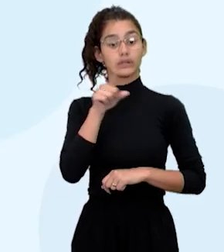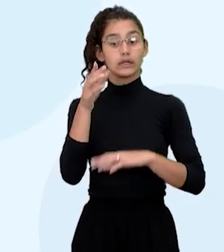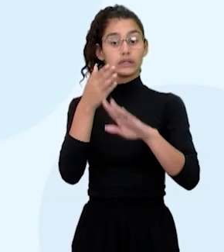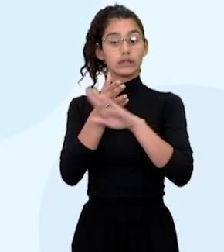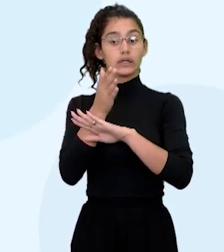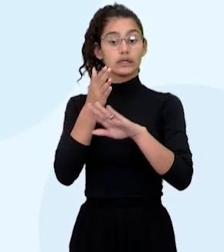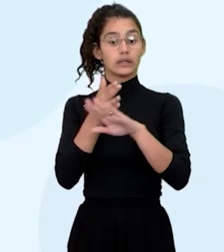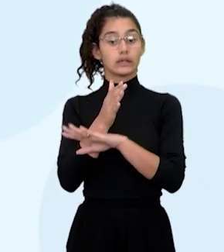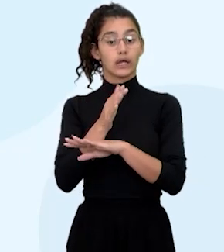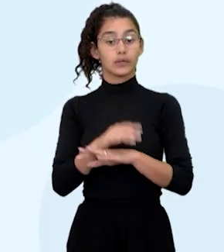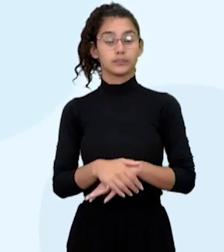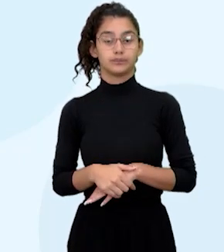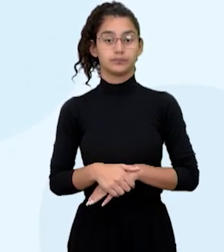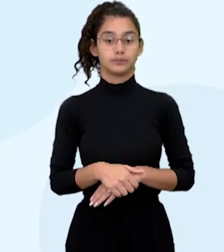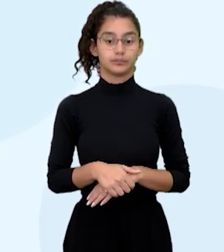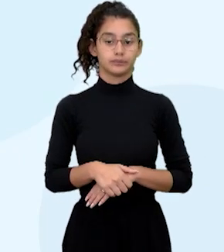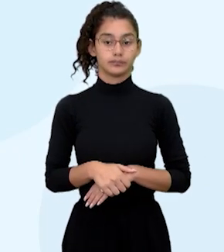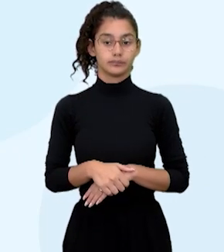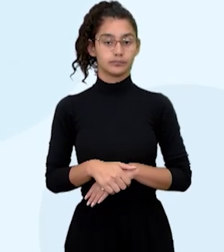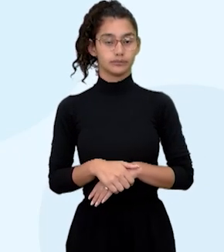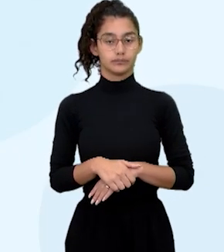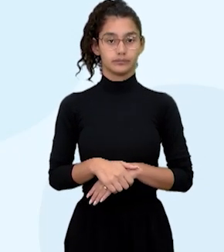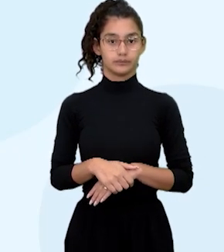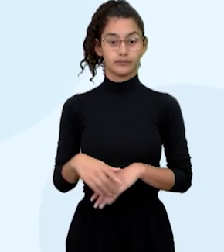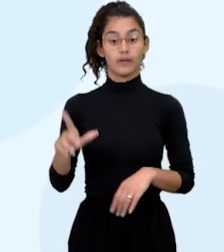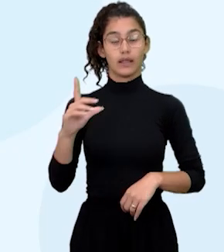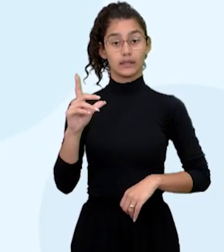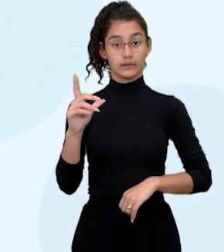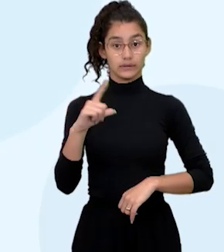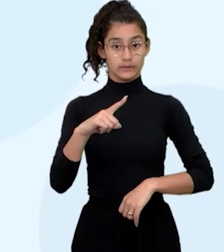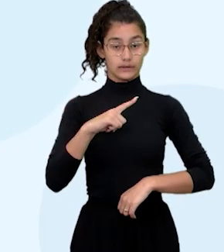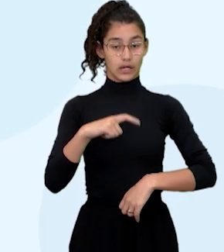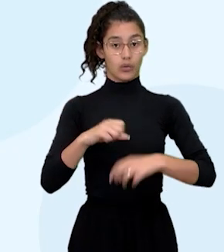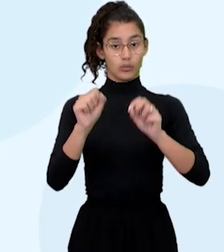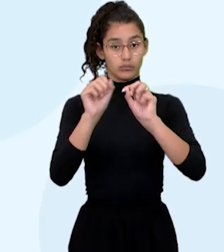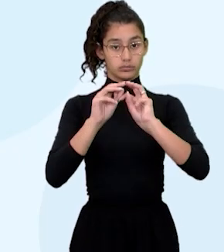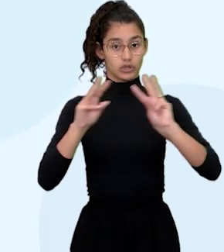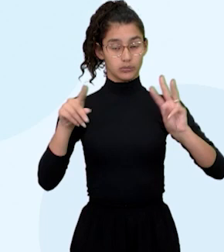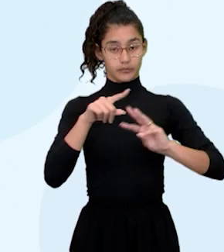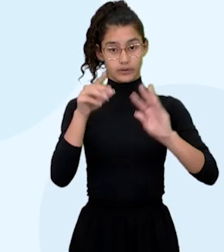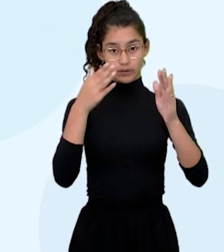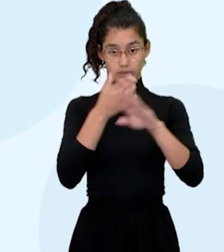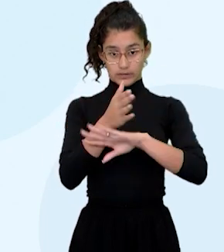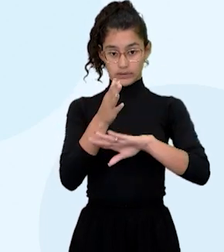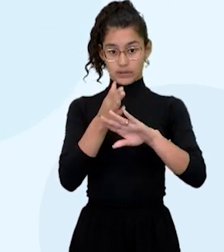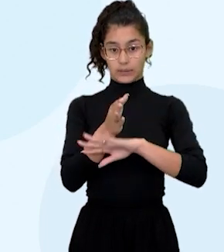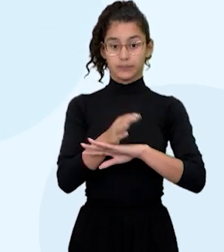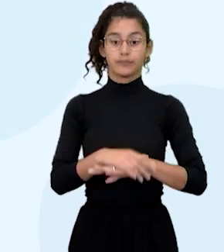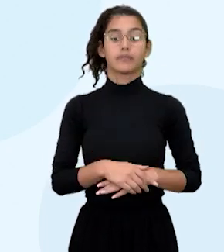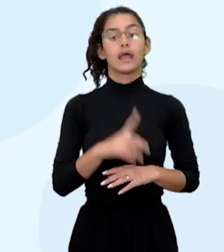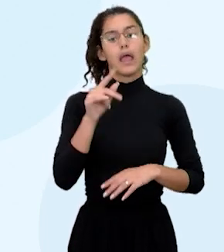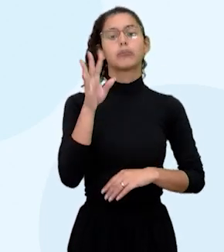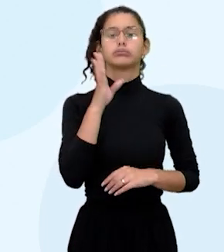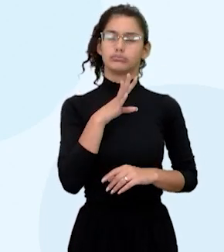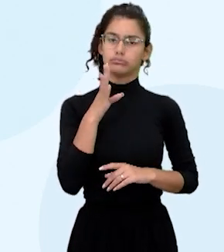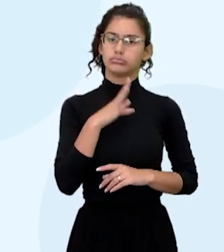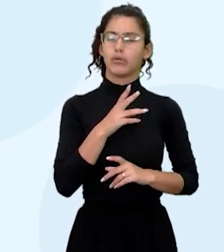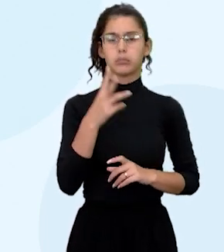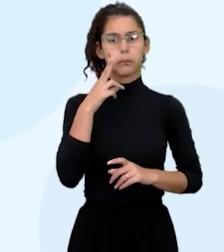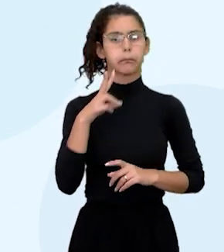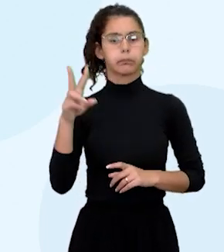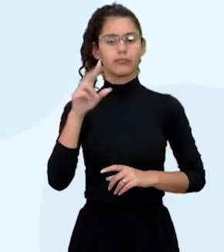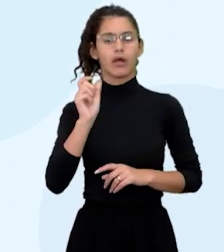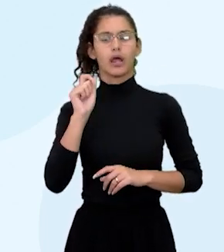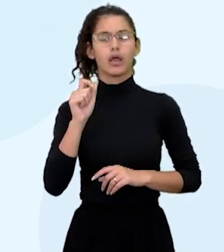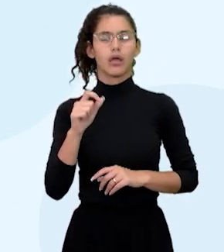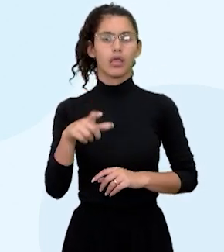acessarem aqui embaixo, tá? Tem aí o site para vocês acessarem do vlog. Ele é bem legal, então vocês vão observar